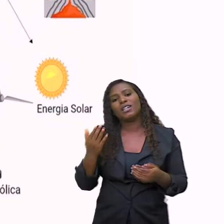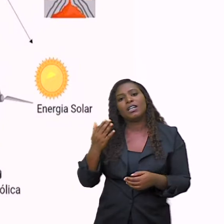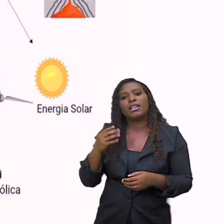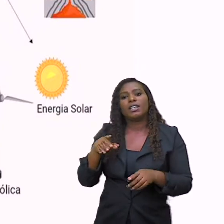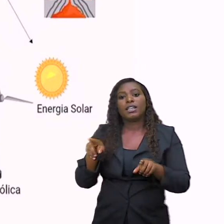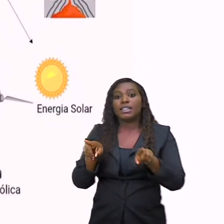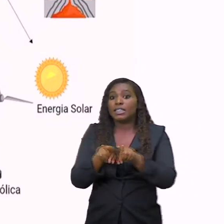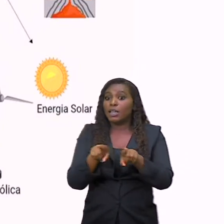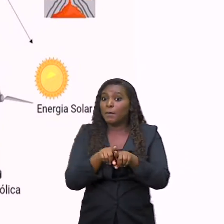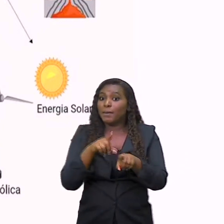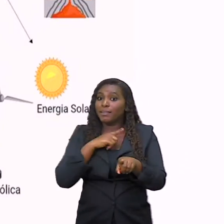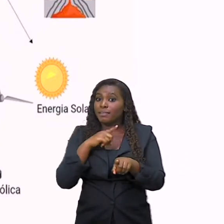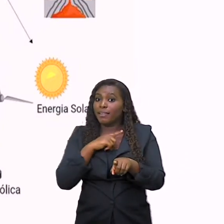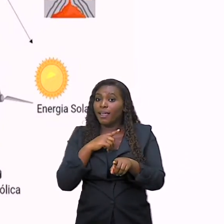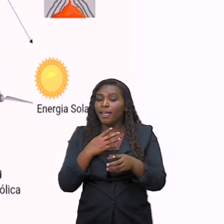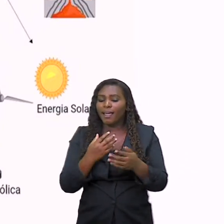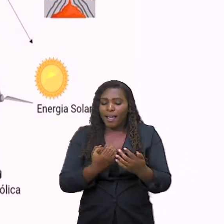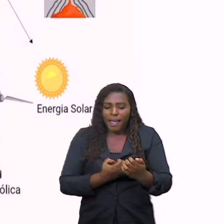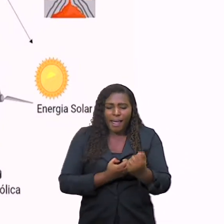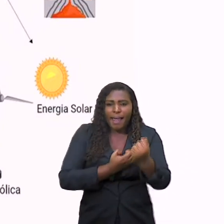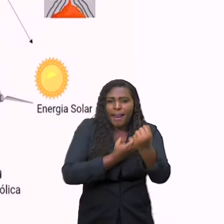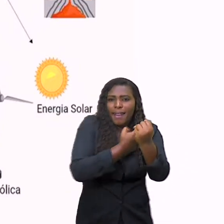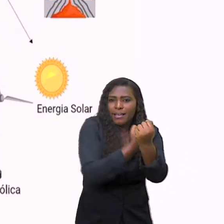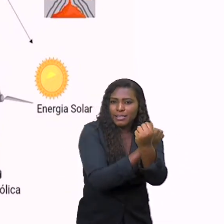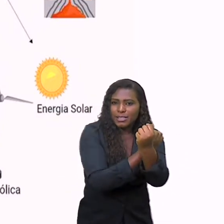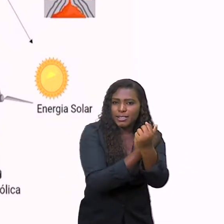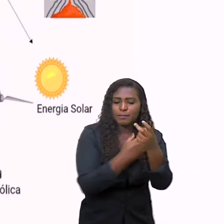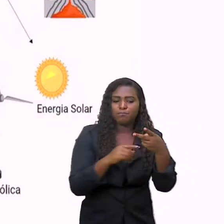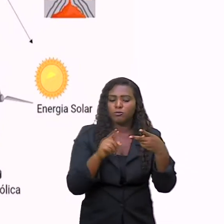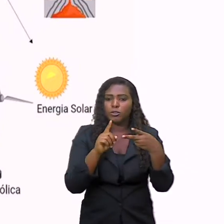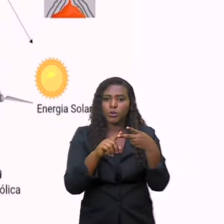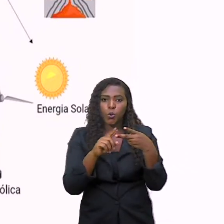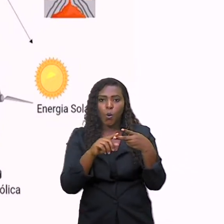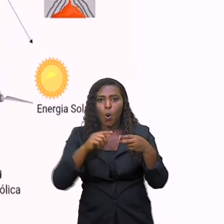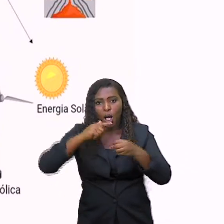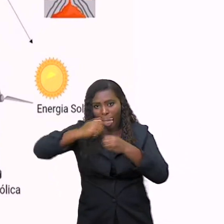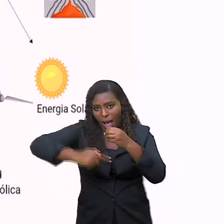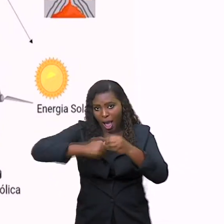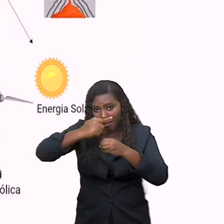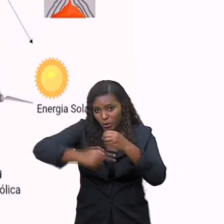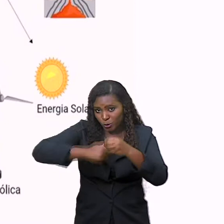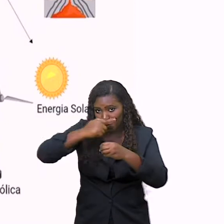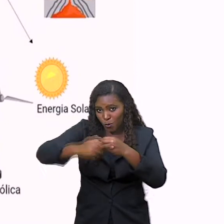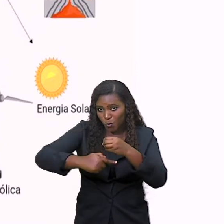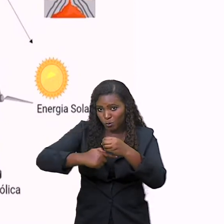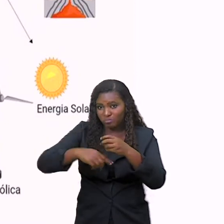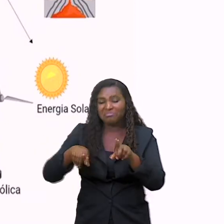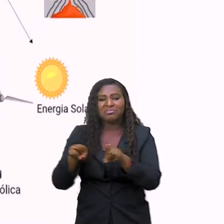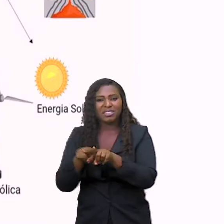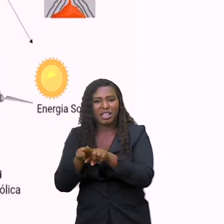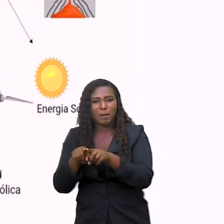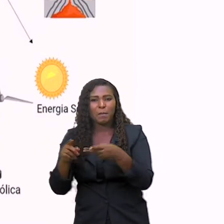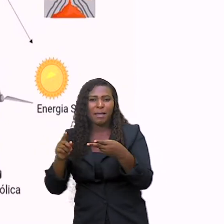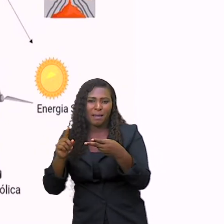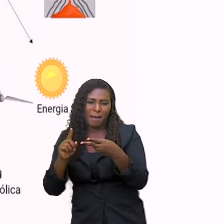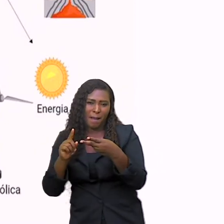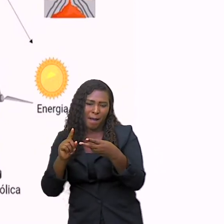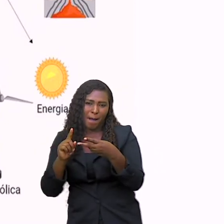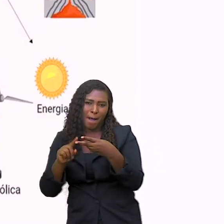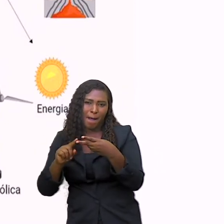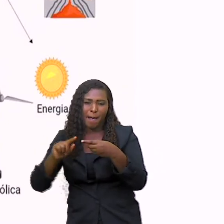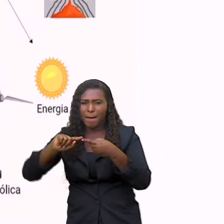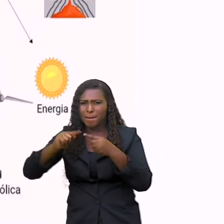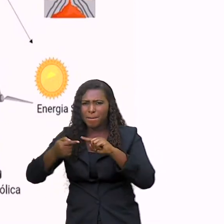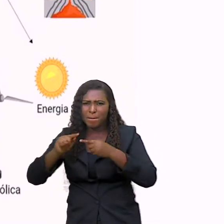e moléculas que constituem o sistema termodinâmico. Portanto, energia térmica é o resultado